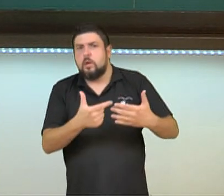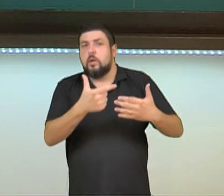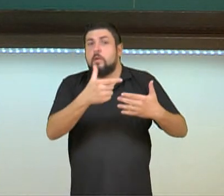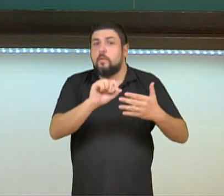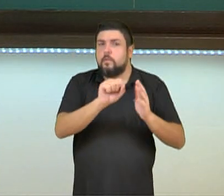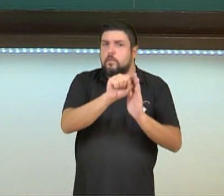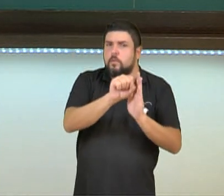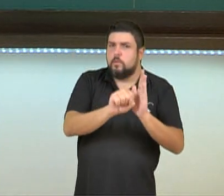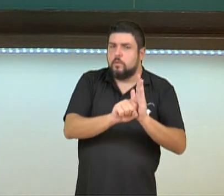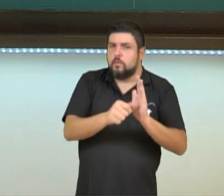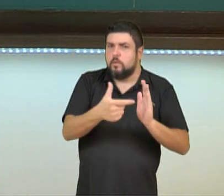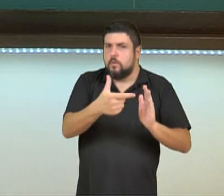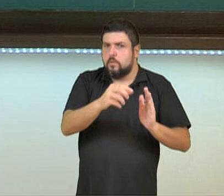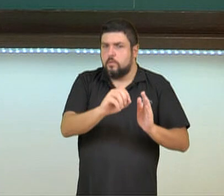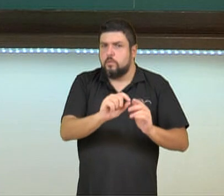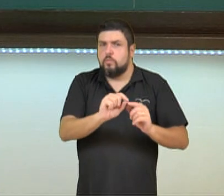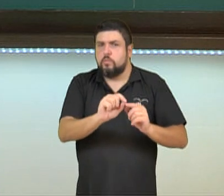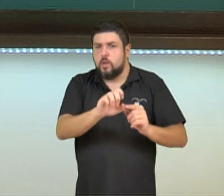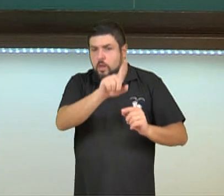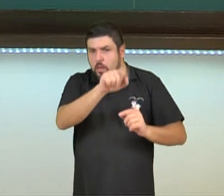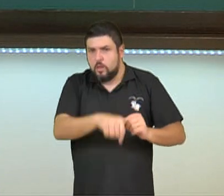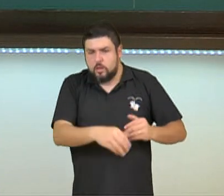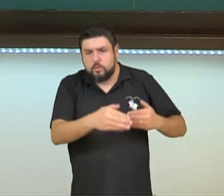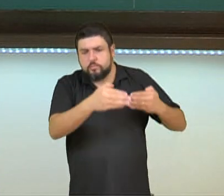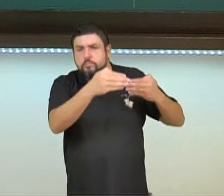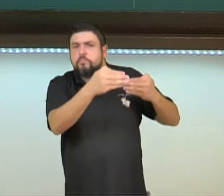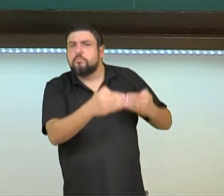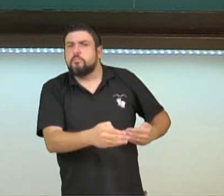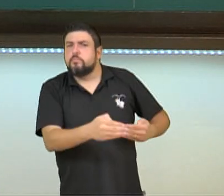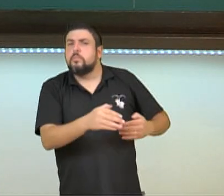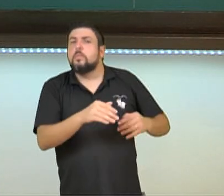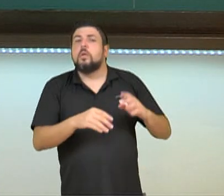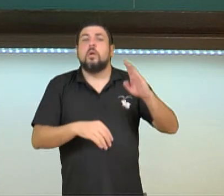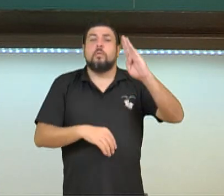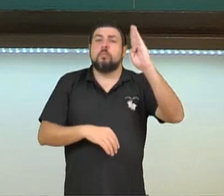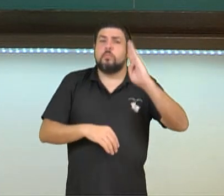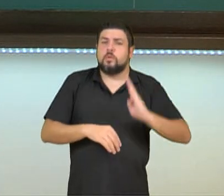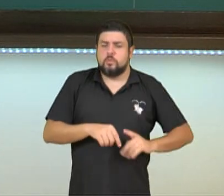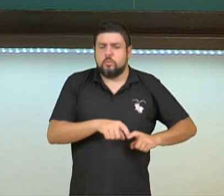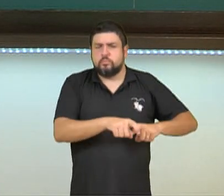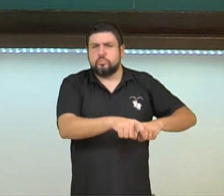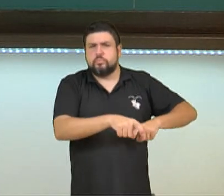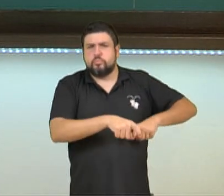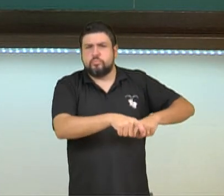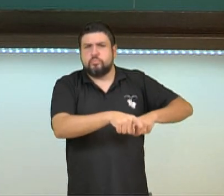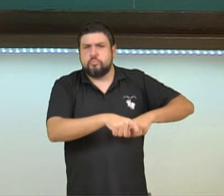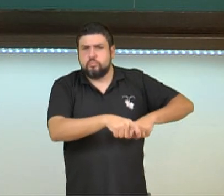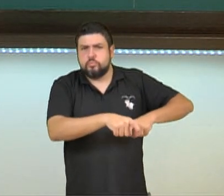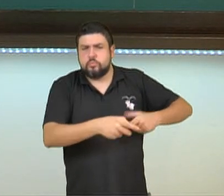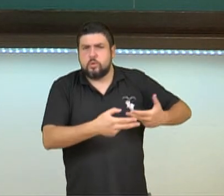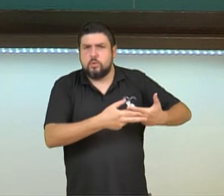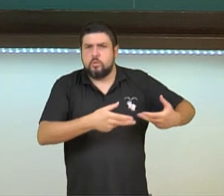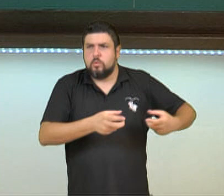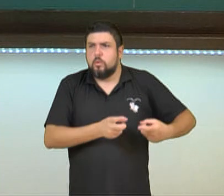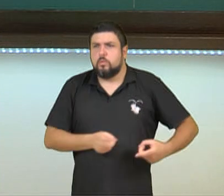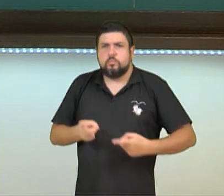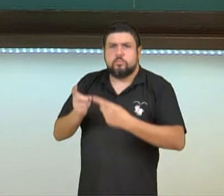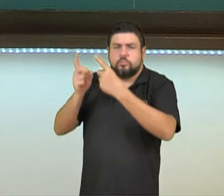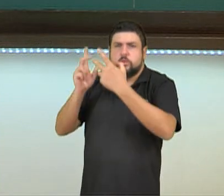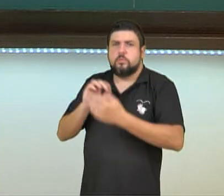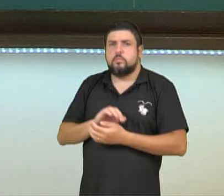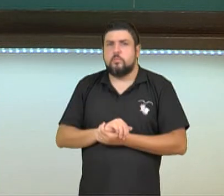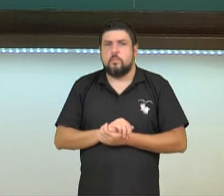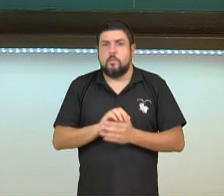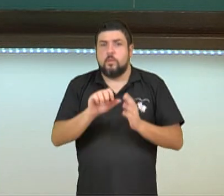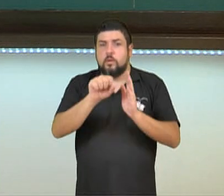que exporta produtos primários, exporta produtos de recursos naturais. A partir do século XX, nós vamos ter um